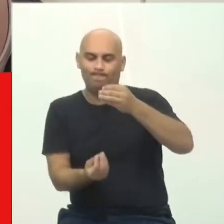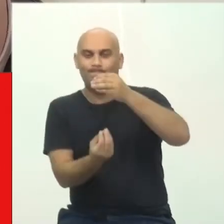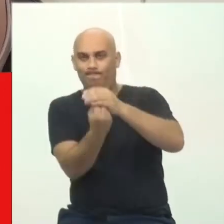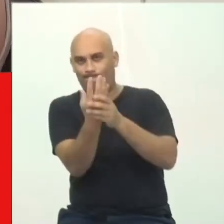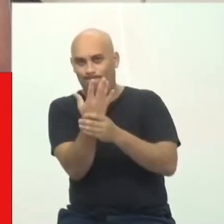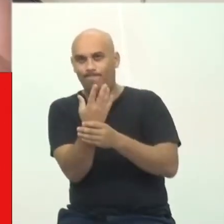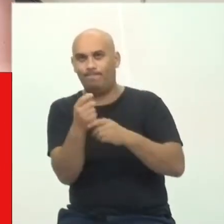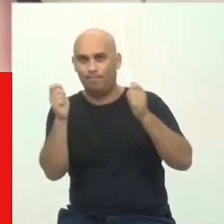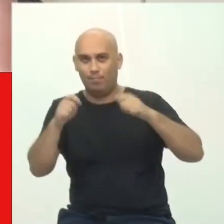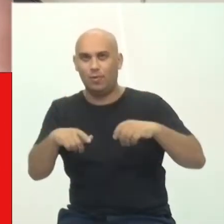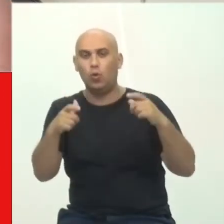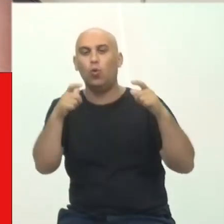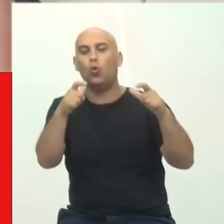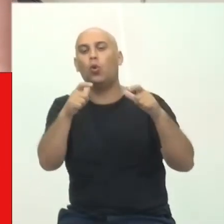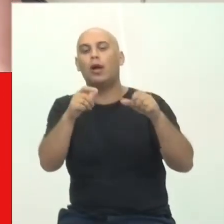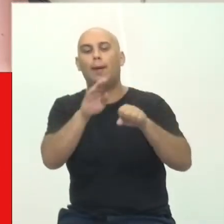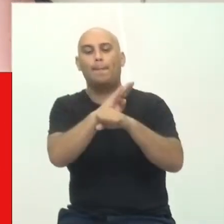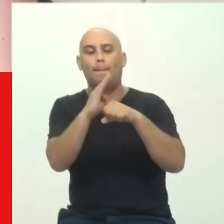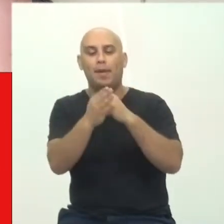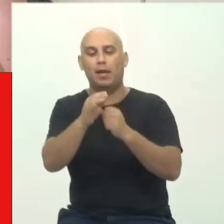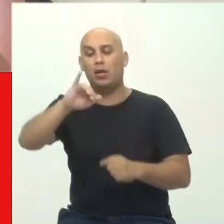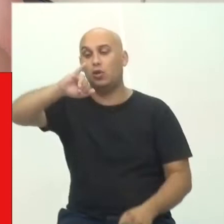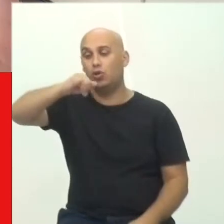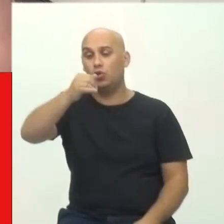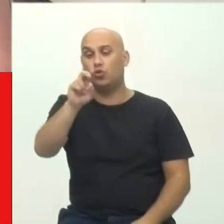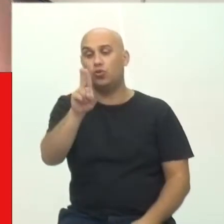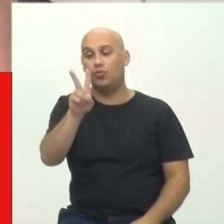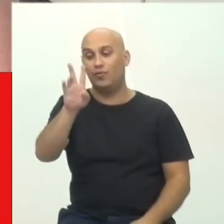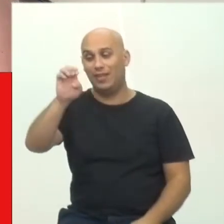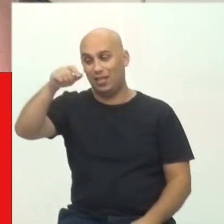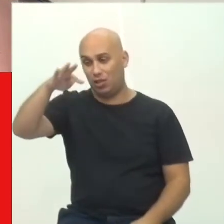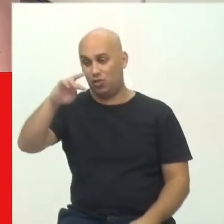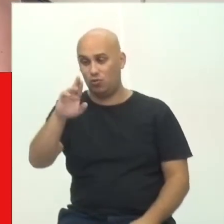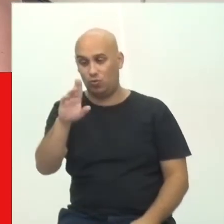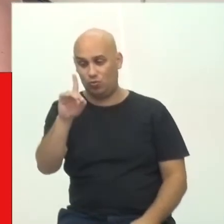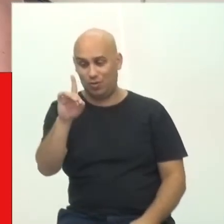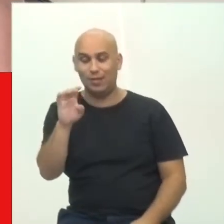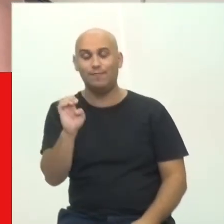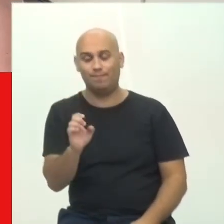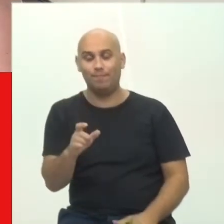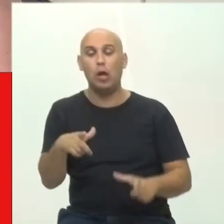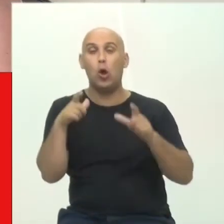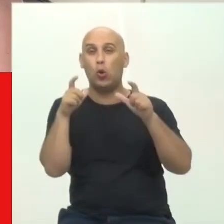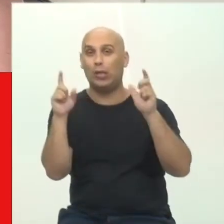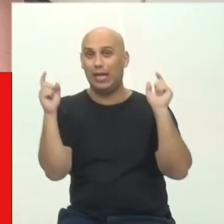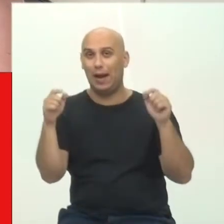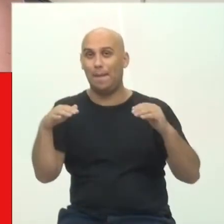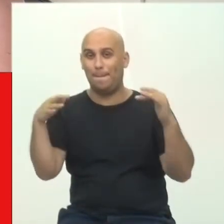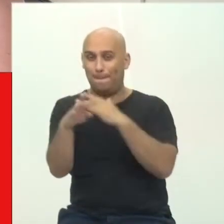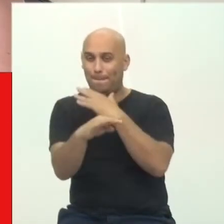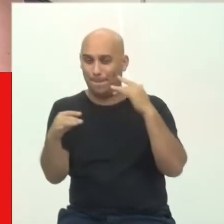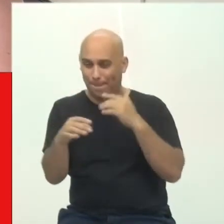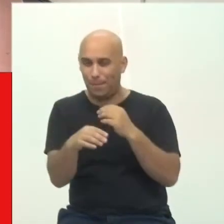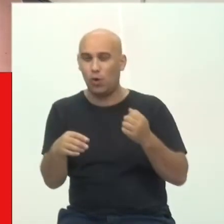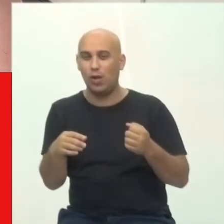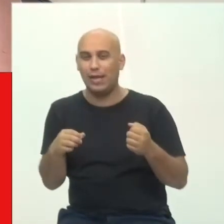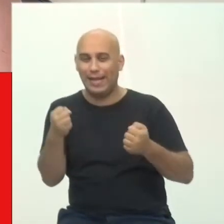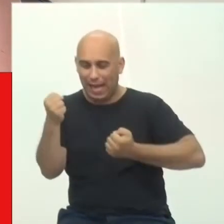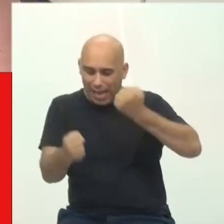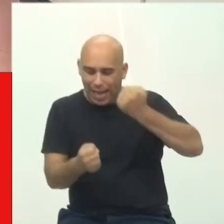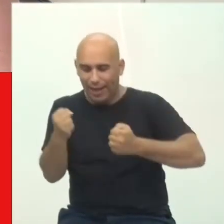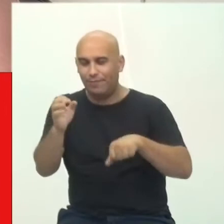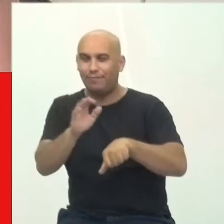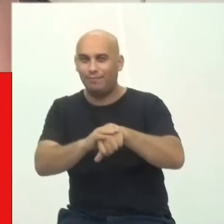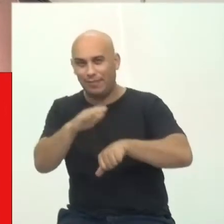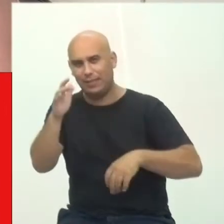condição desse espaço ali, que eu sei que é uma área de conflito, mas, no mais, quero parabenizar a iniciativa e a dedicação